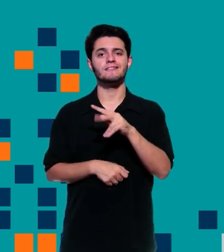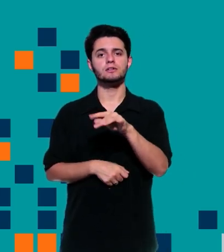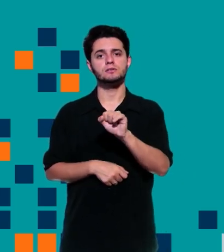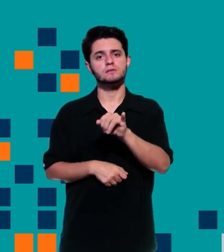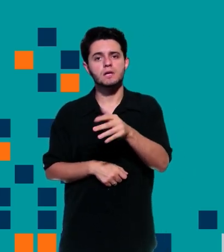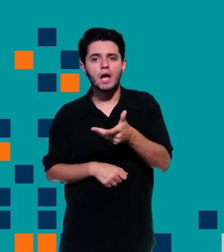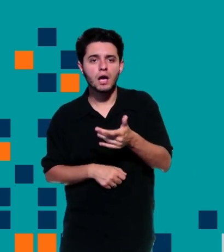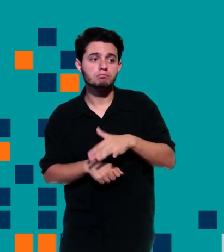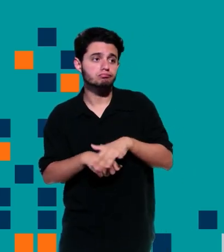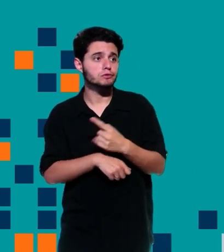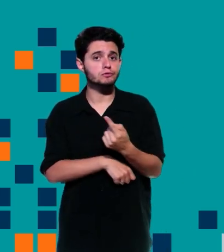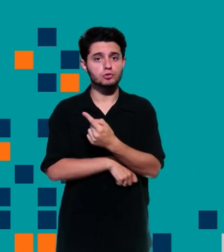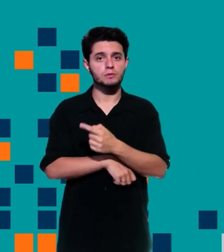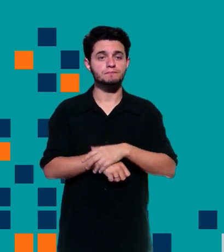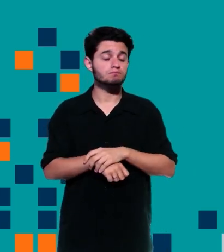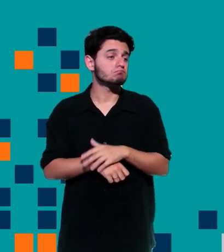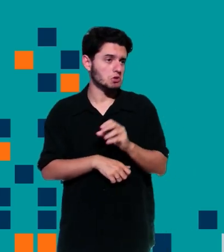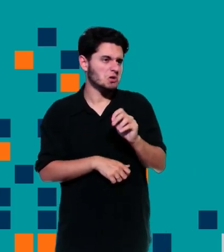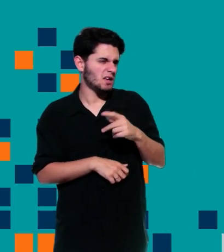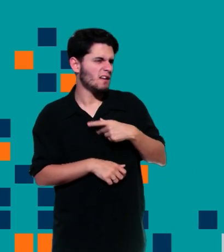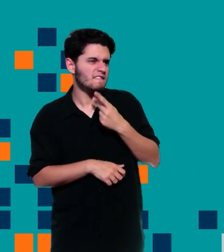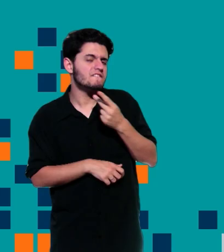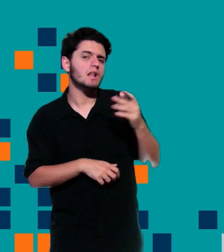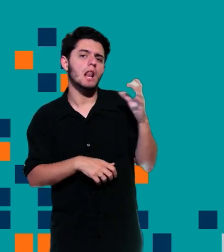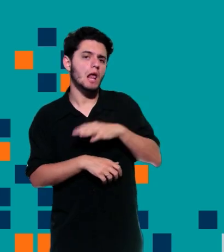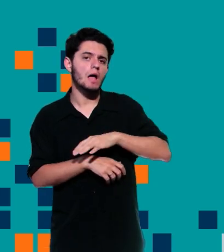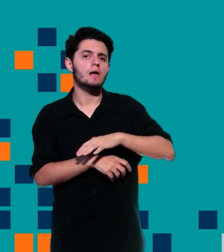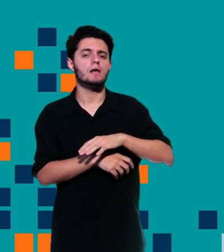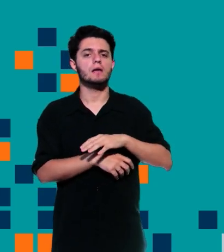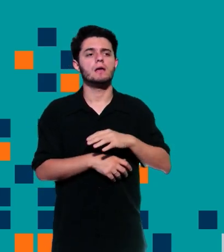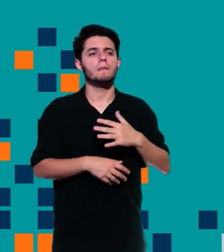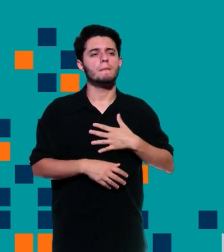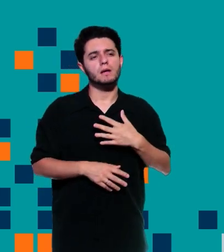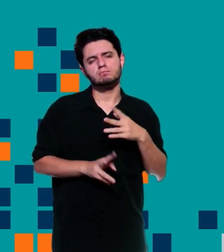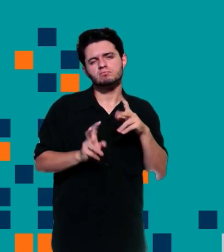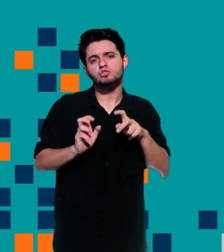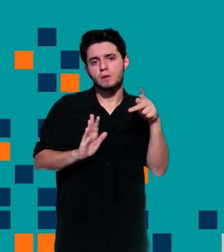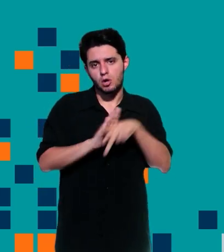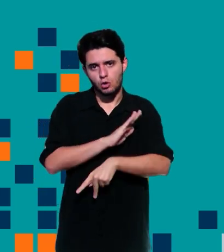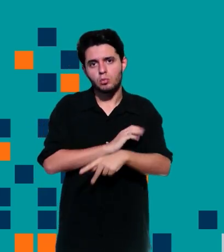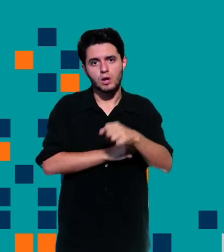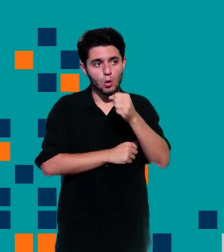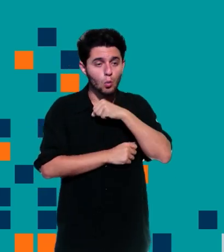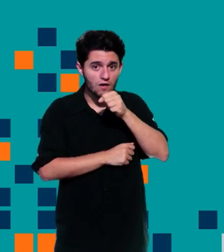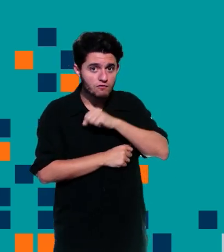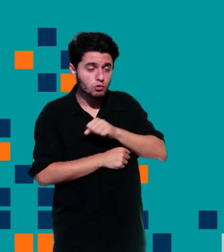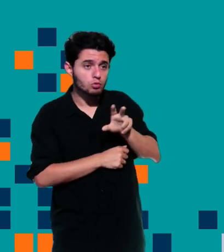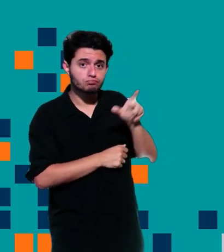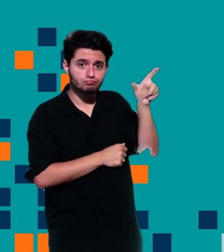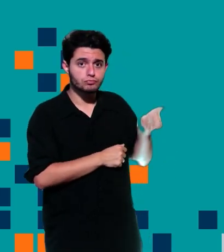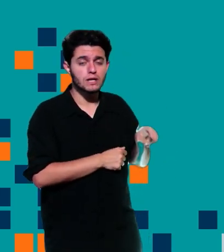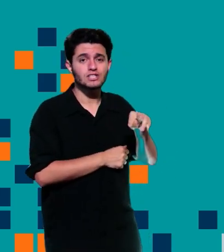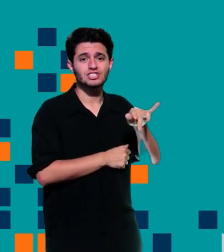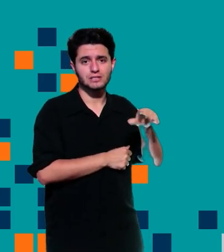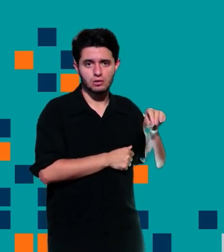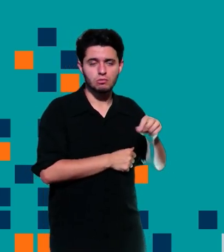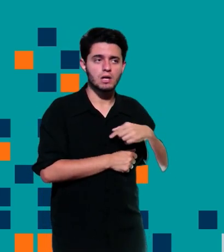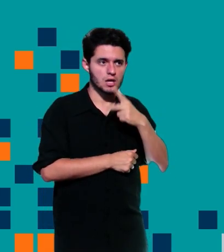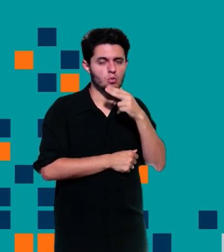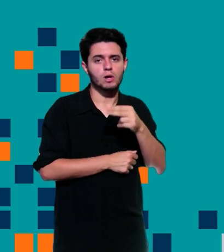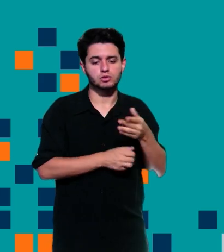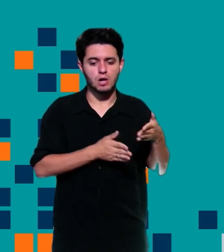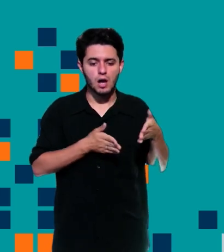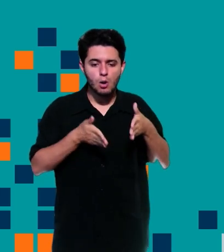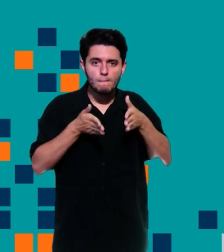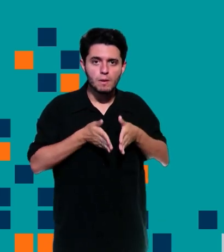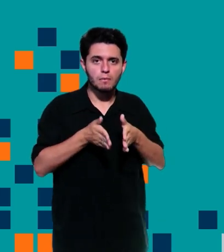sobre... falar rapidinho, gente, mas o que é incrível, acho que, da obra do avô do Tiago, e acho que os pavilhões, quando eu fui fazer